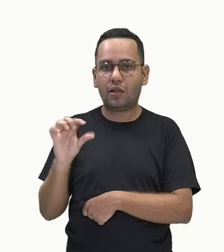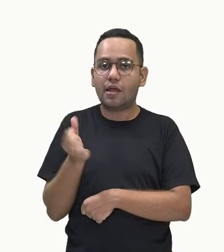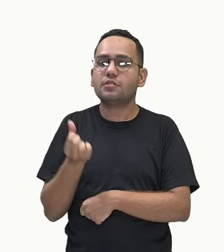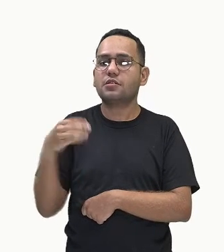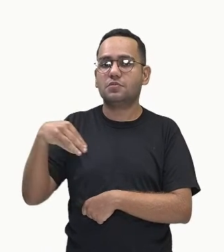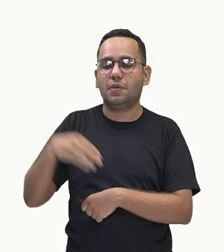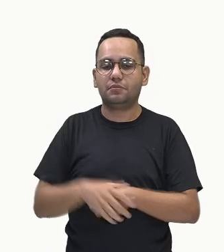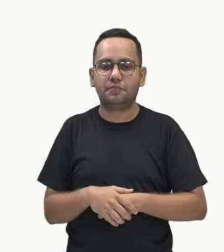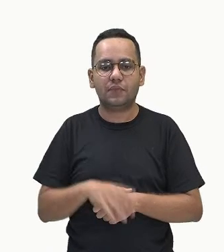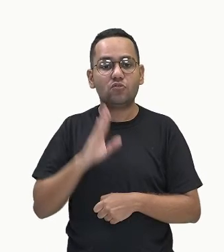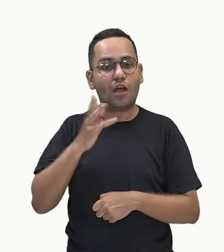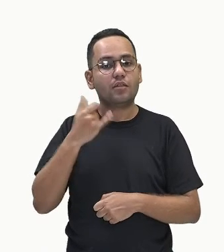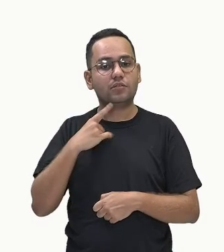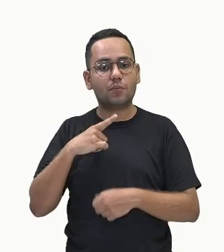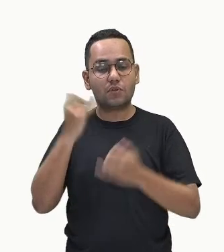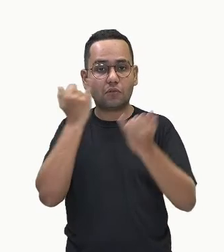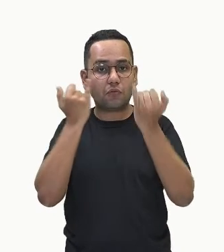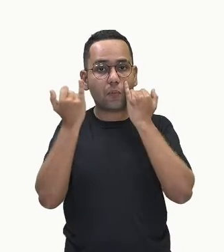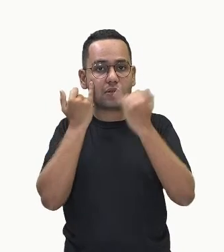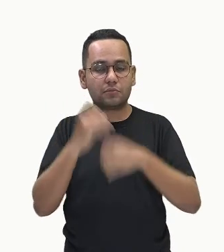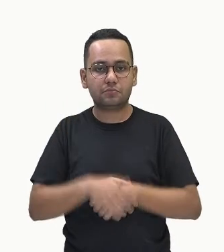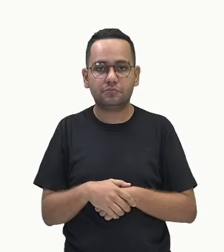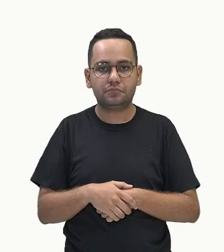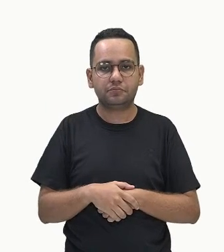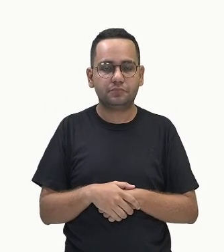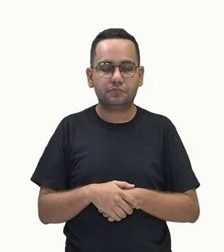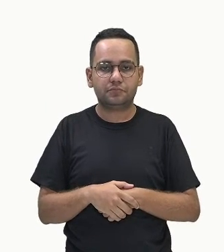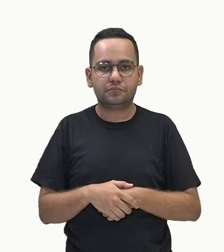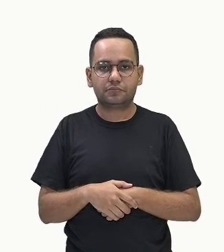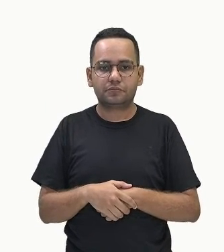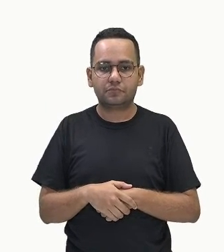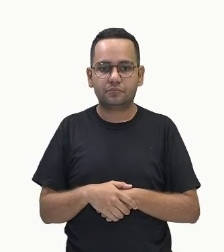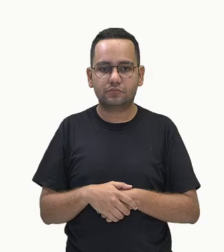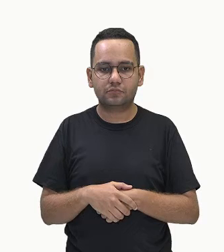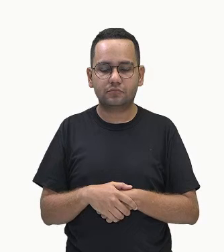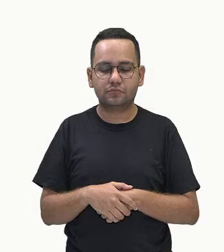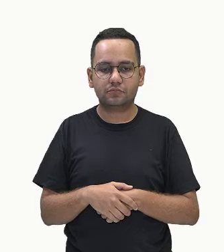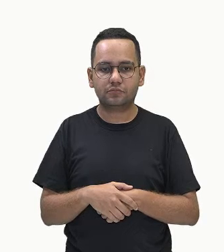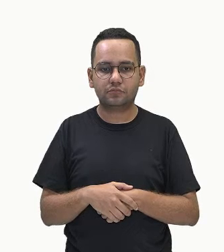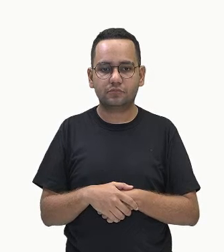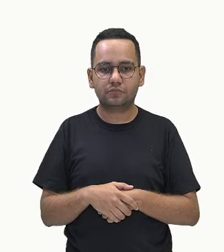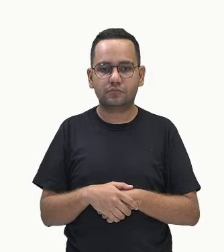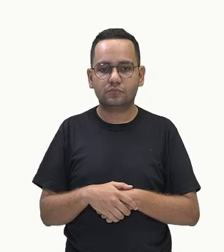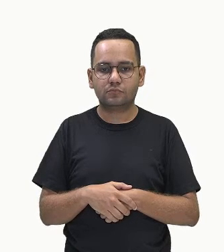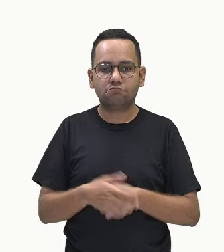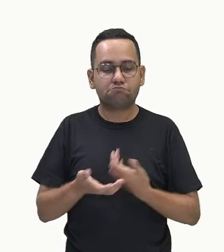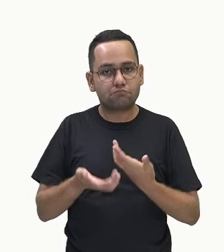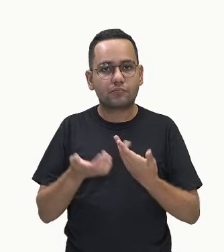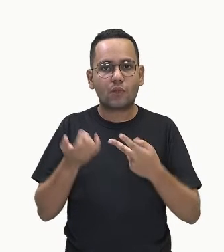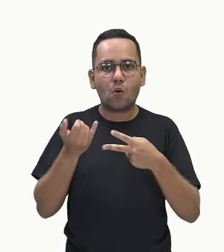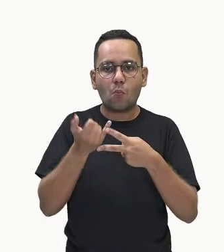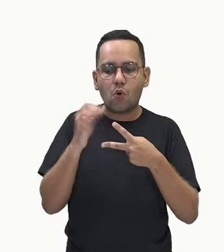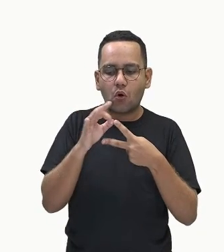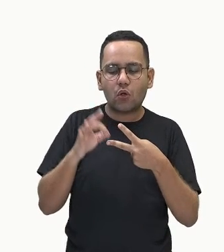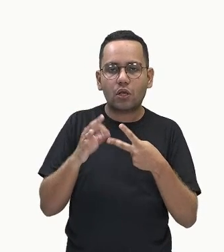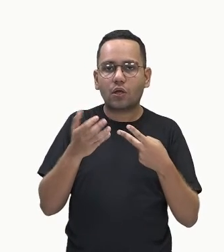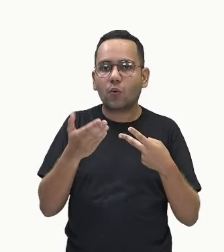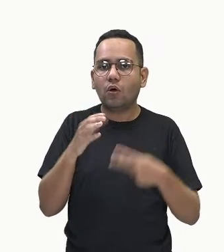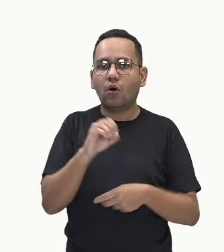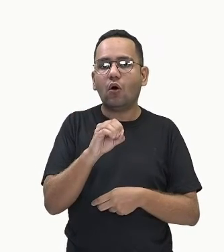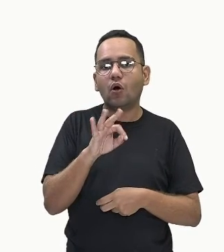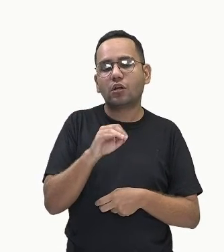todas as informações aí, não temos? Porque o que a gente precisa? A gente precisa saber qual é o polígono, então tá aí um octógono,